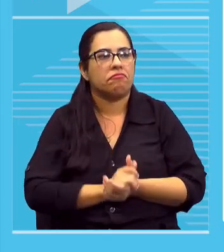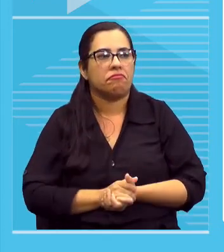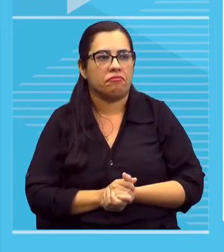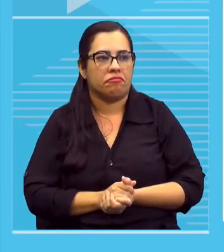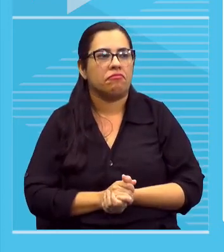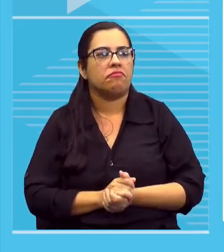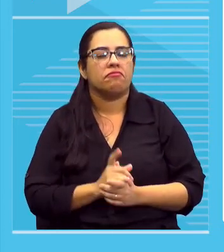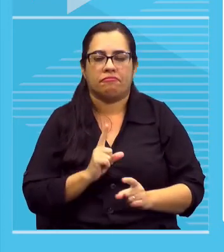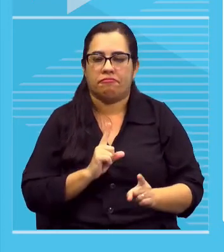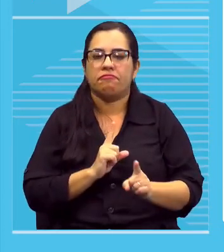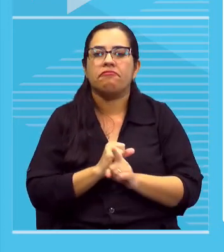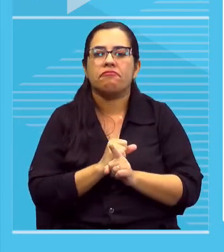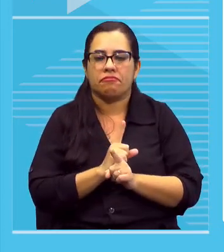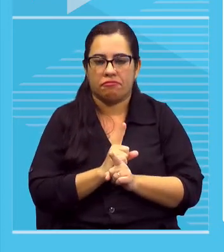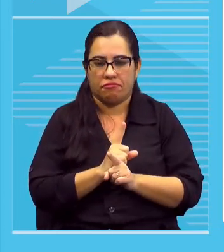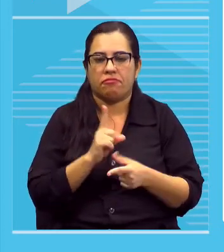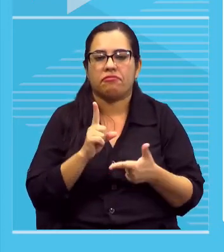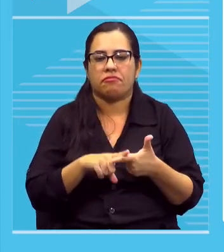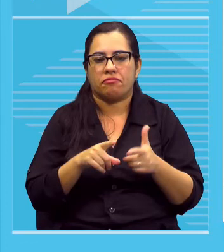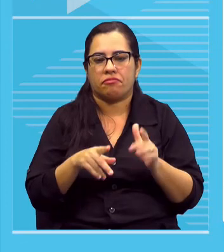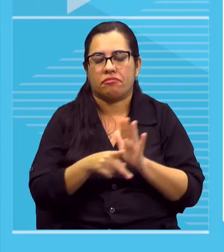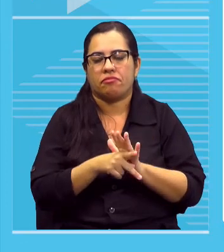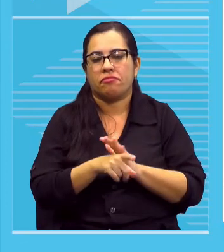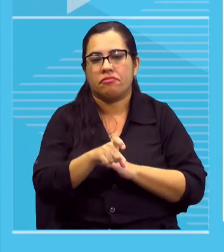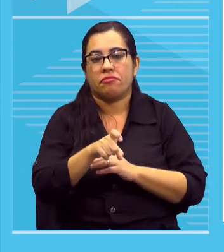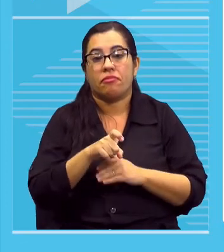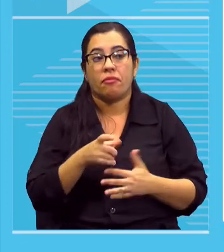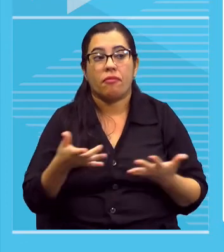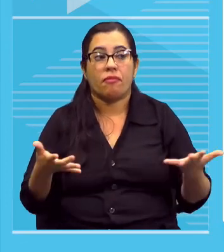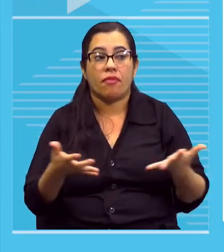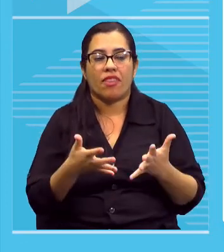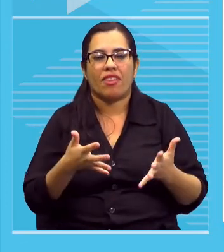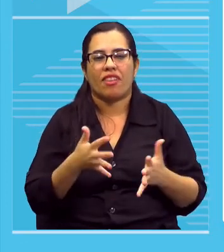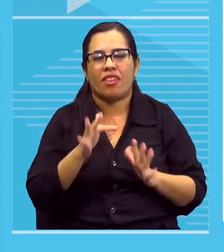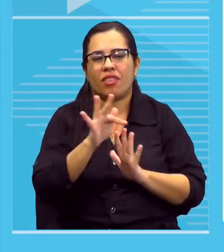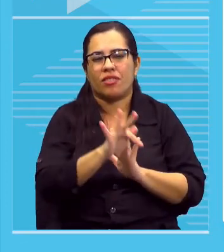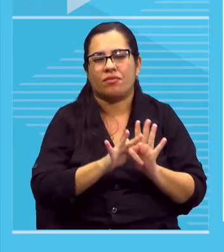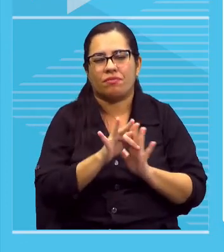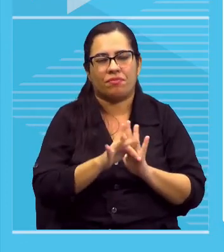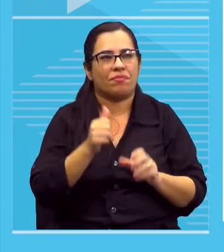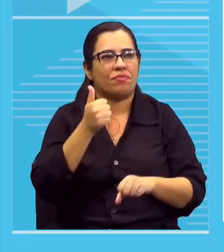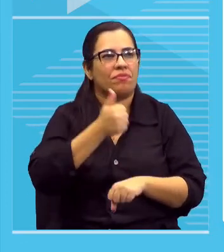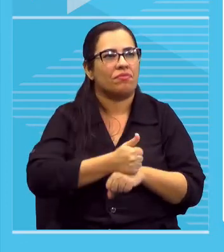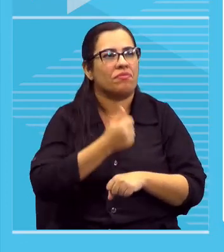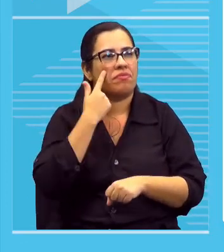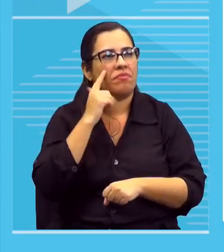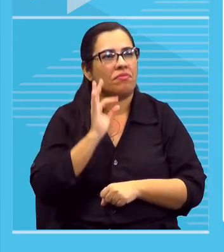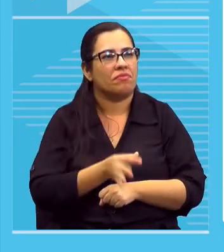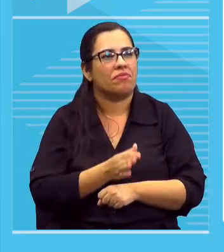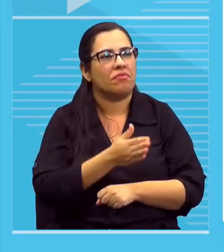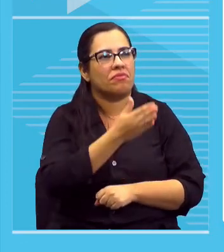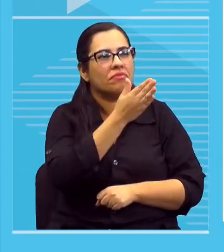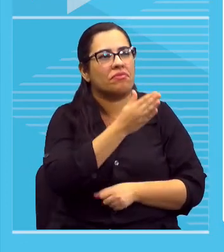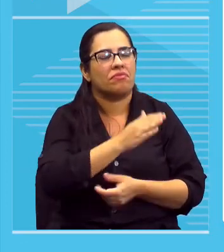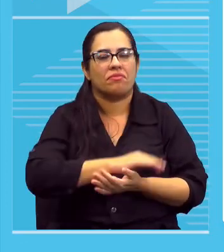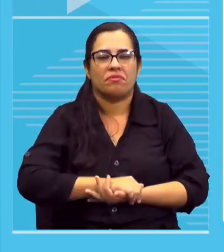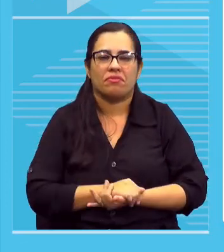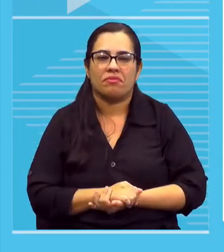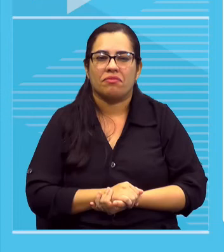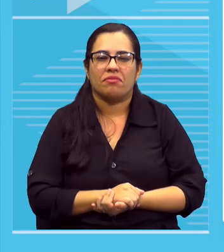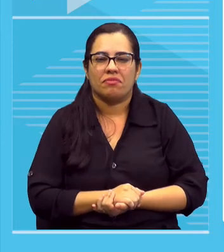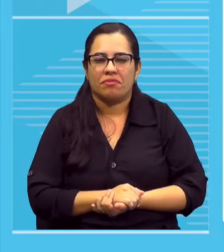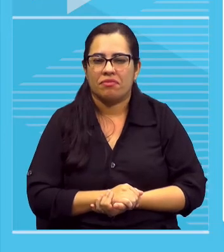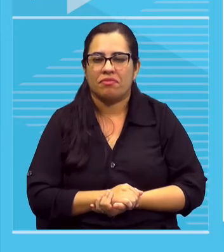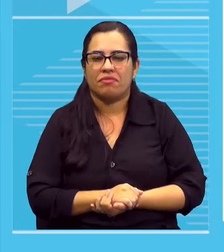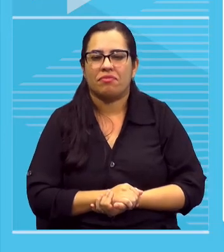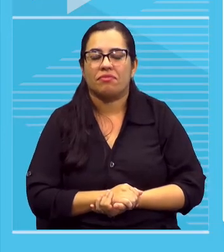eu achei a tangente de x e aí eu vou aplicar na nossa fórmula na cor preta lá em cima onde tem